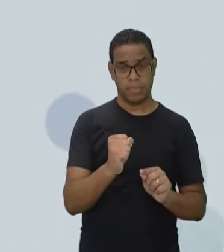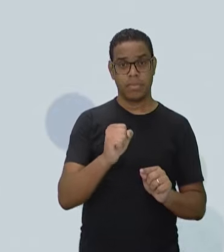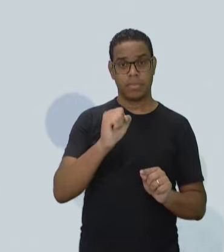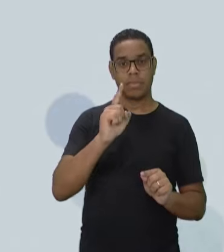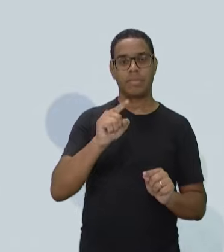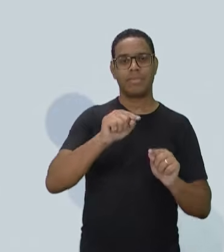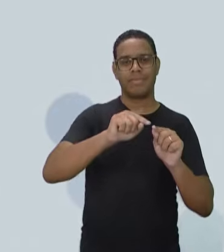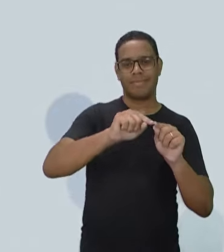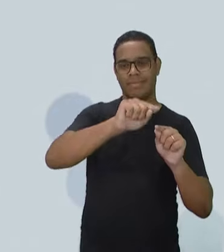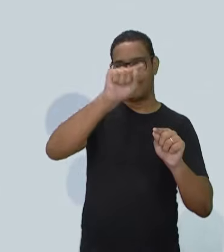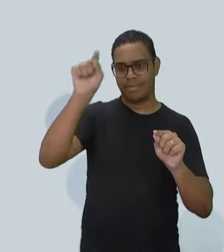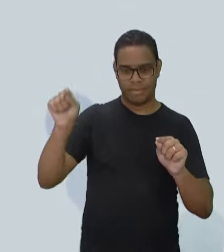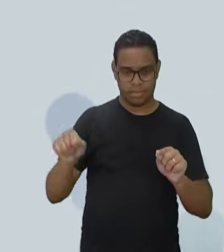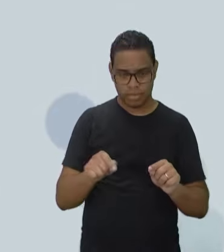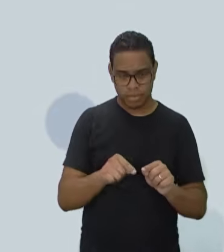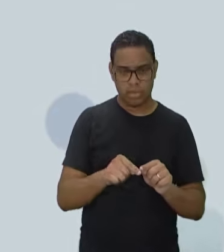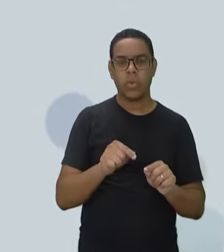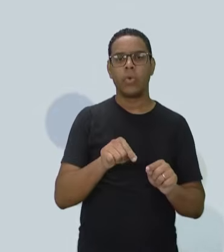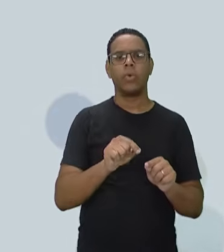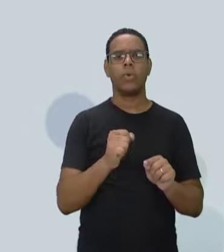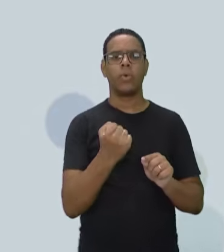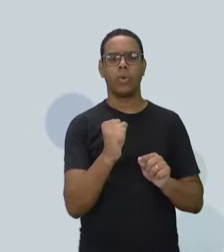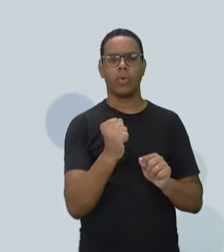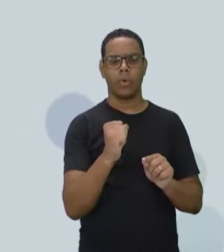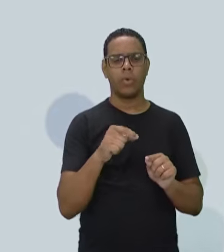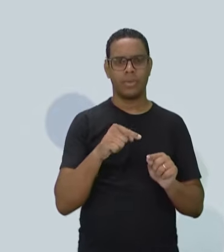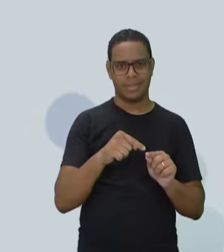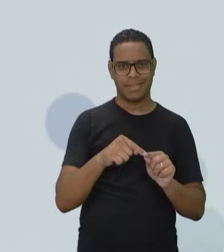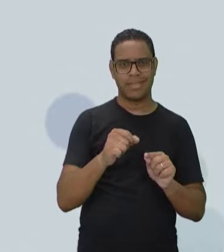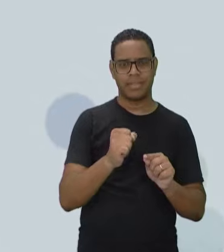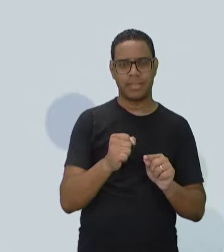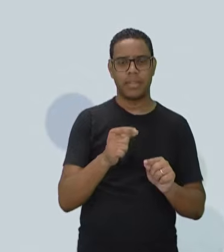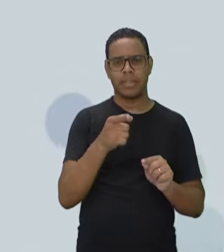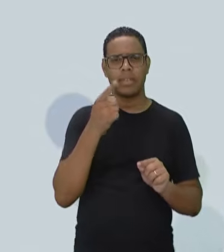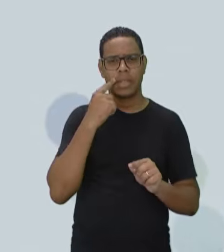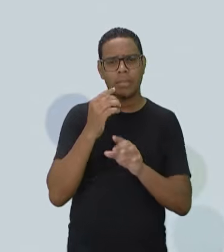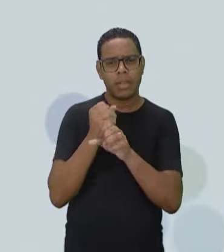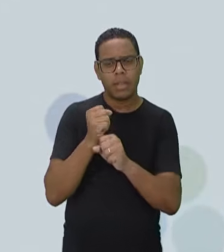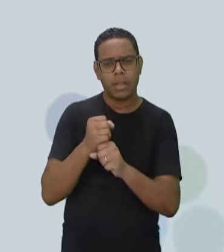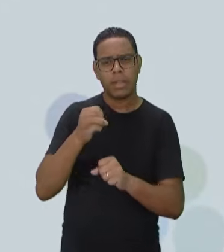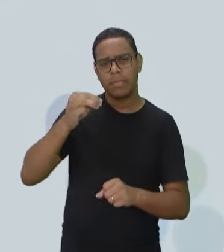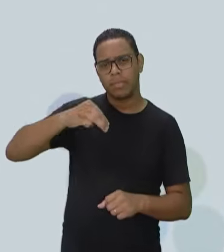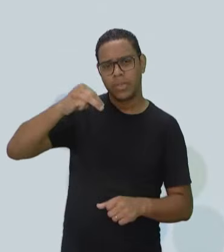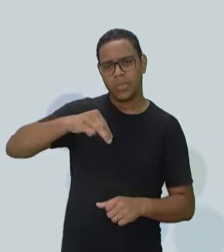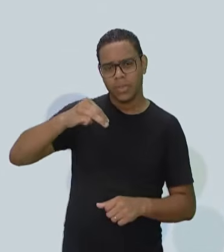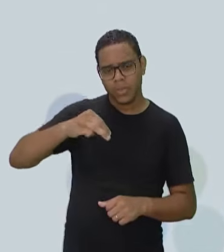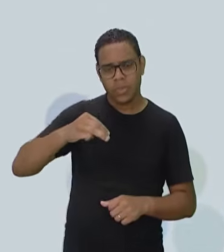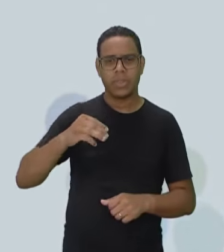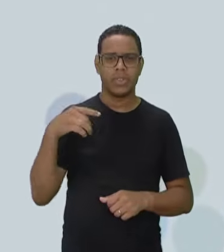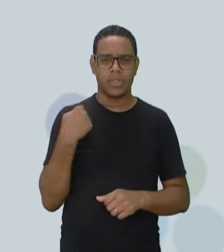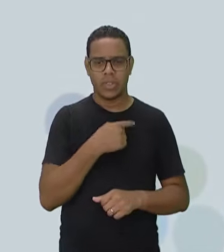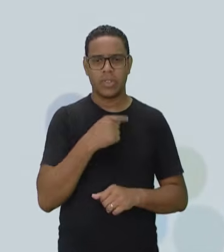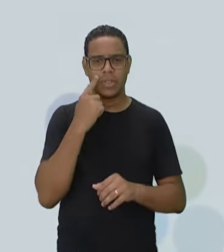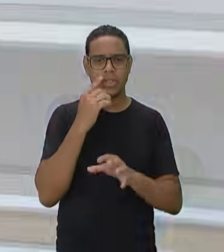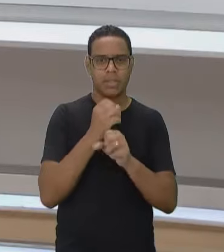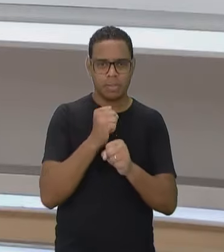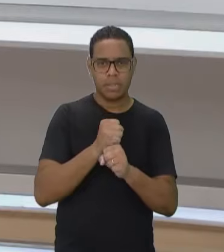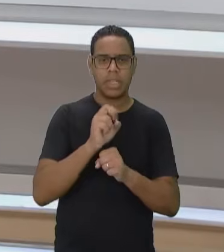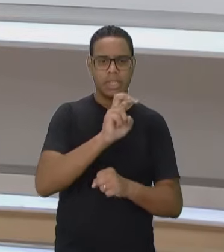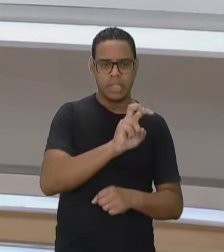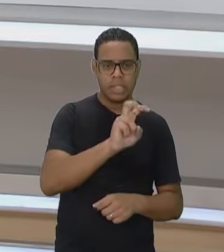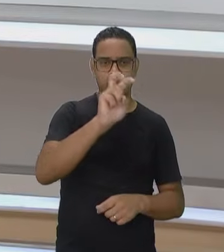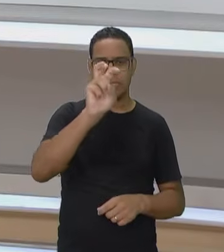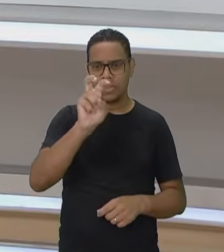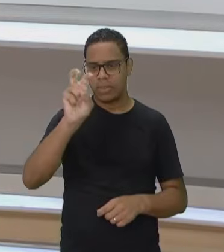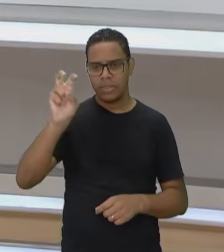o ponteiro dos minutos está no mostrador 8, porque a gente sabe que para ler os minutos no relógio, a gente vai contando de 5 em